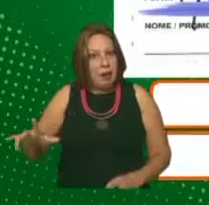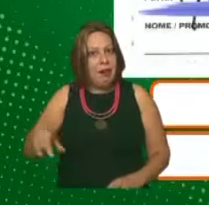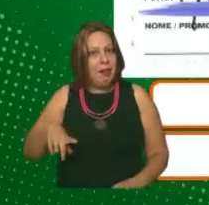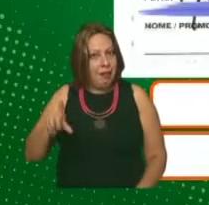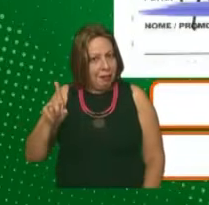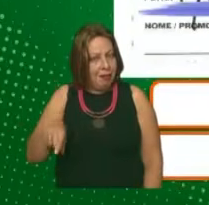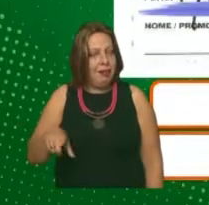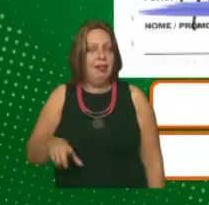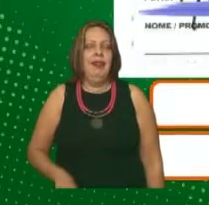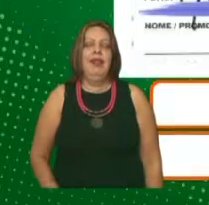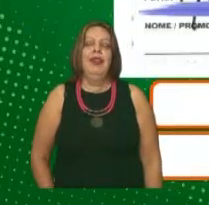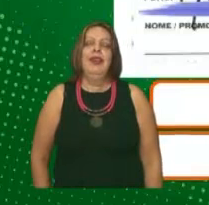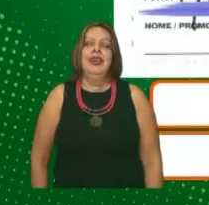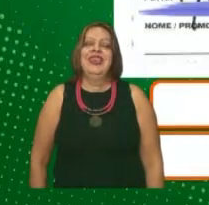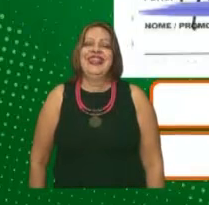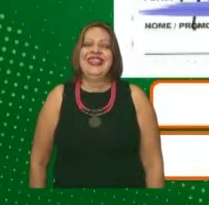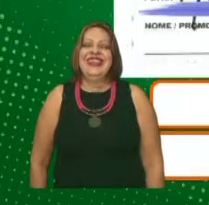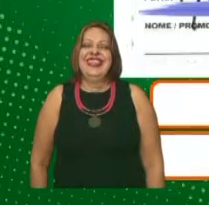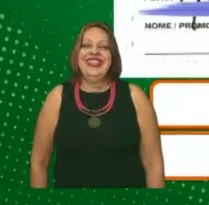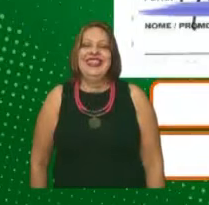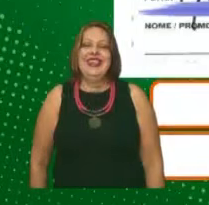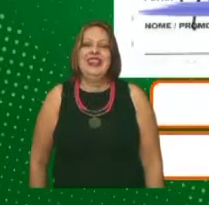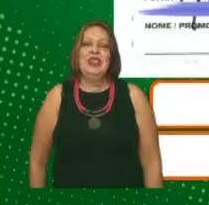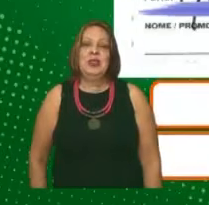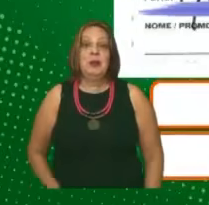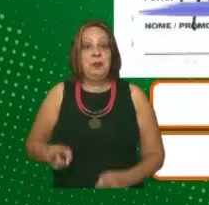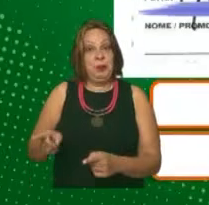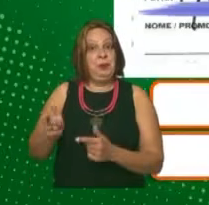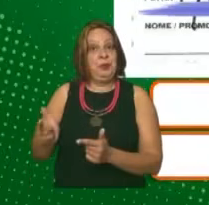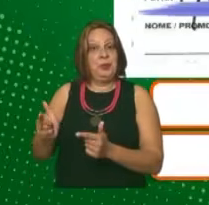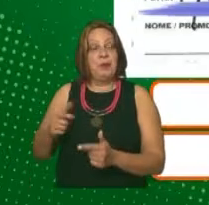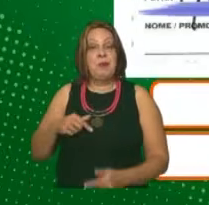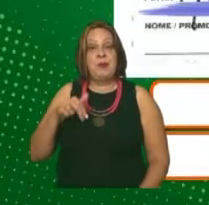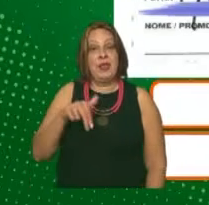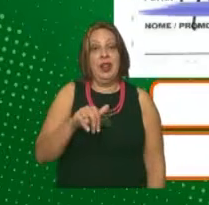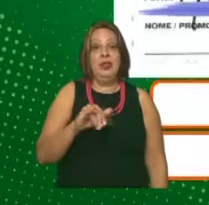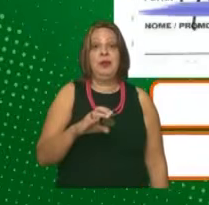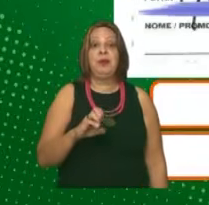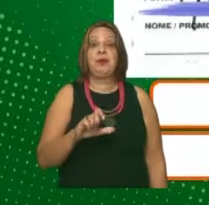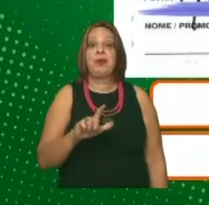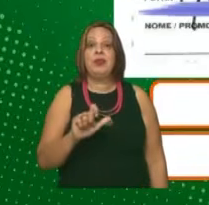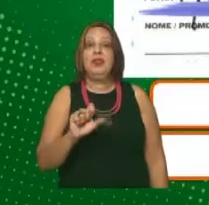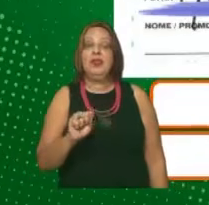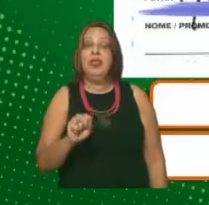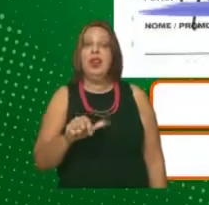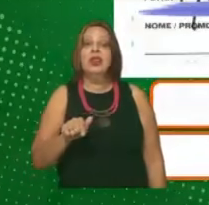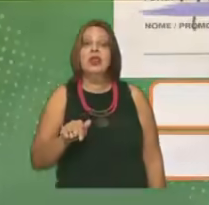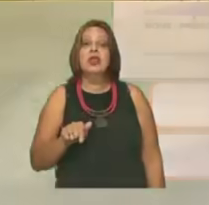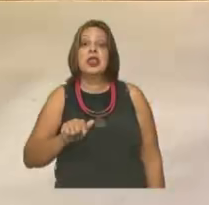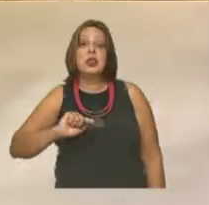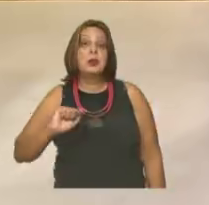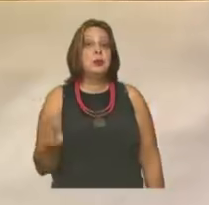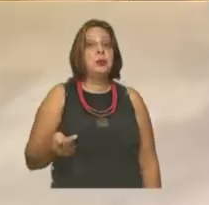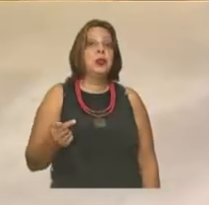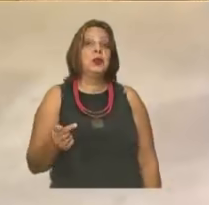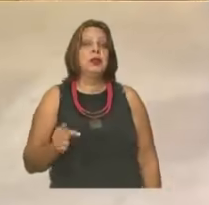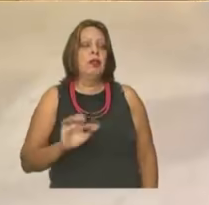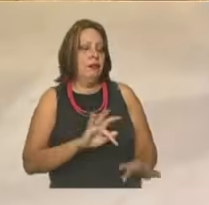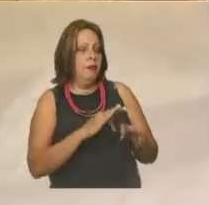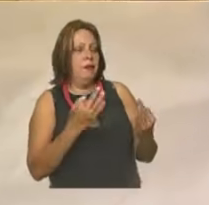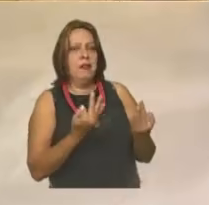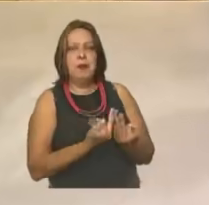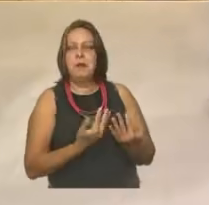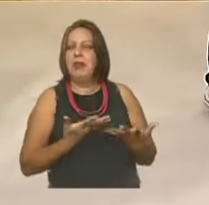isso, Beto da Praia, regional Estância, o Beto foi o pé quente e o Nicolas Marques... Tem 7 mil agora para a família